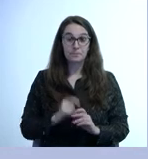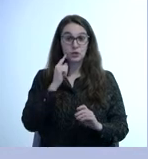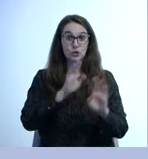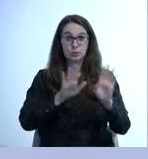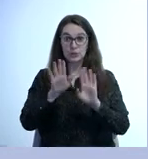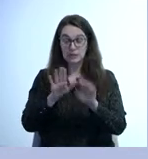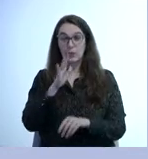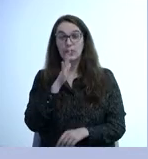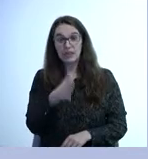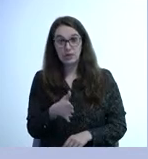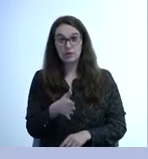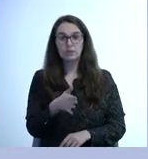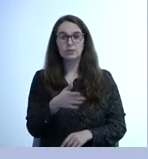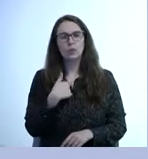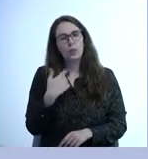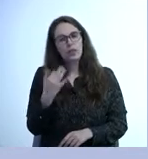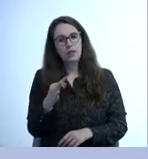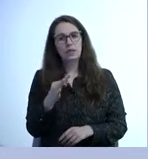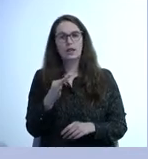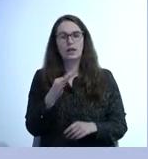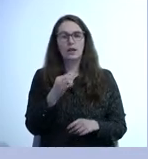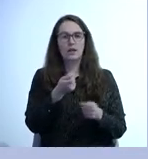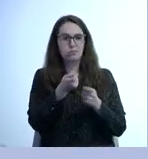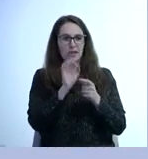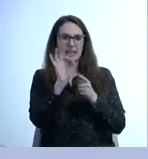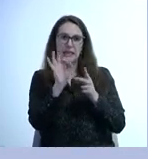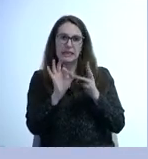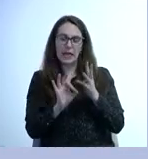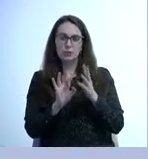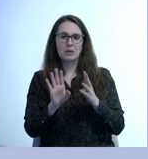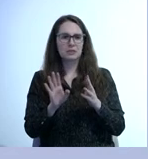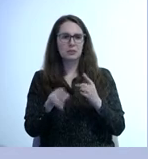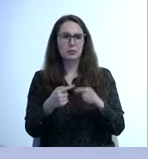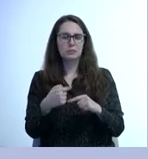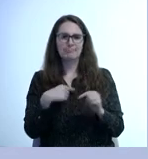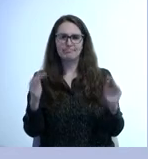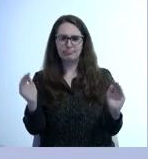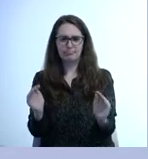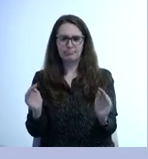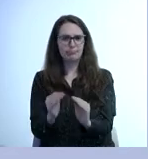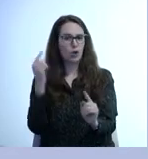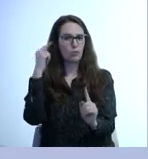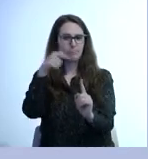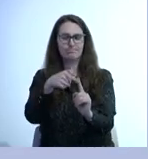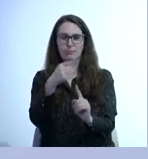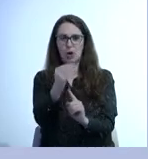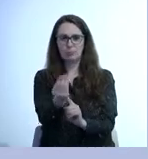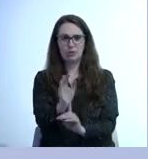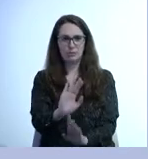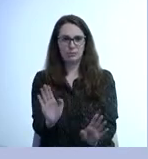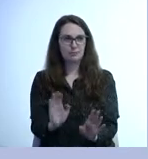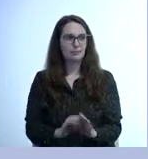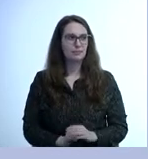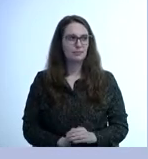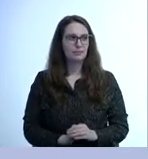tu dizias que tentaste ainda impor alguns critérios, mas a certa altura reduziste a um objeto. Mais ou